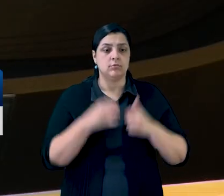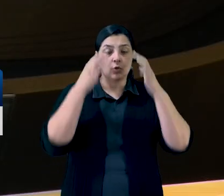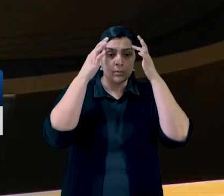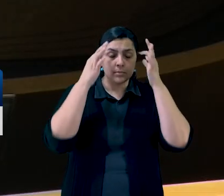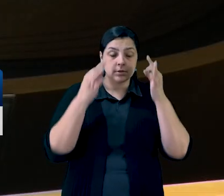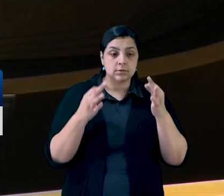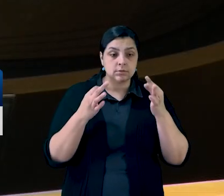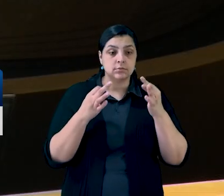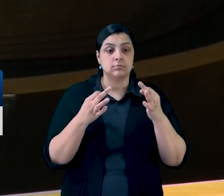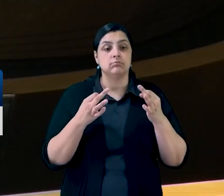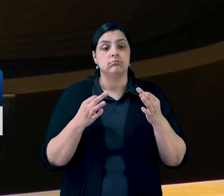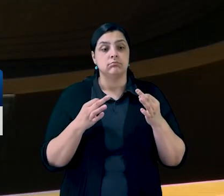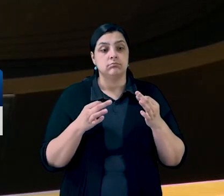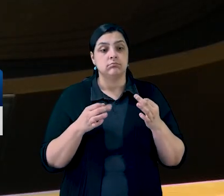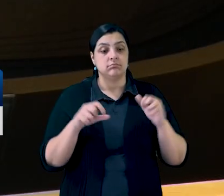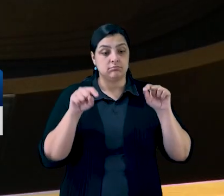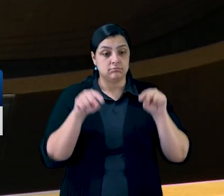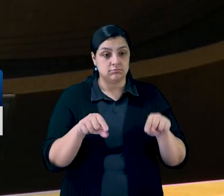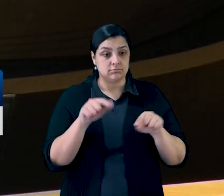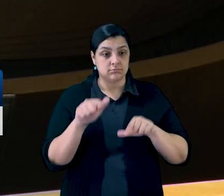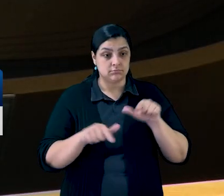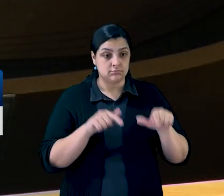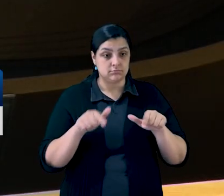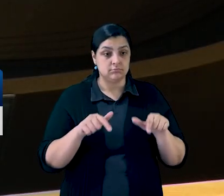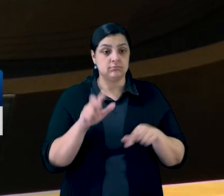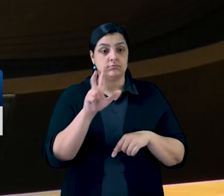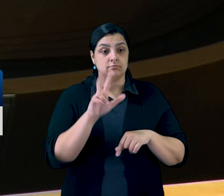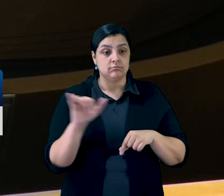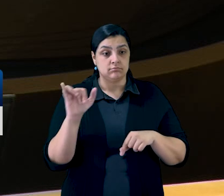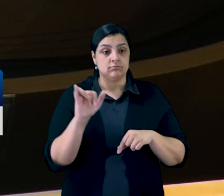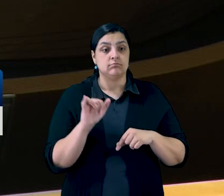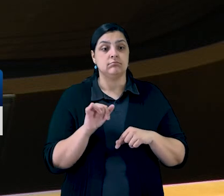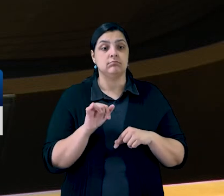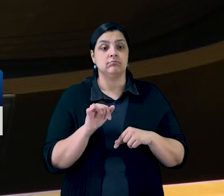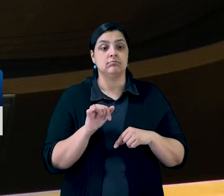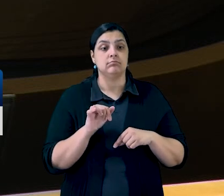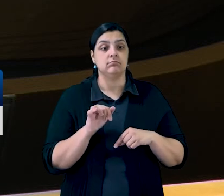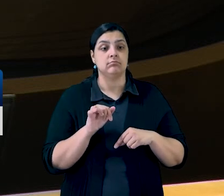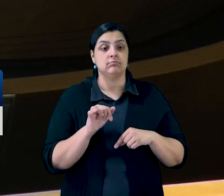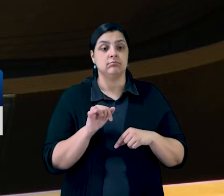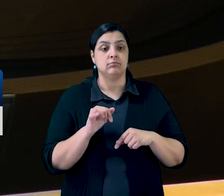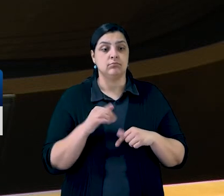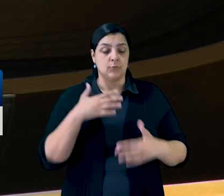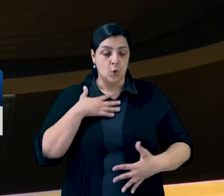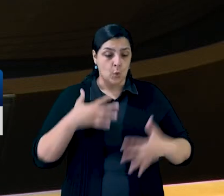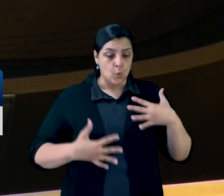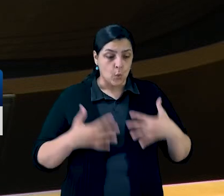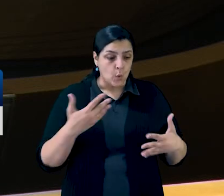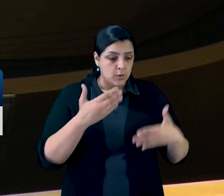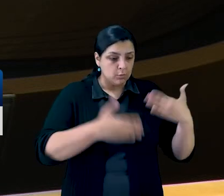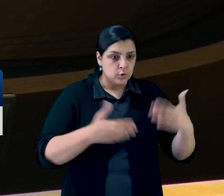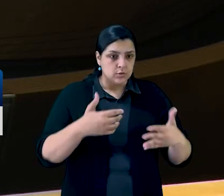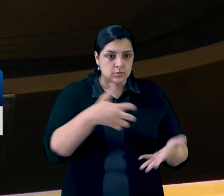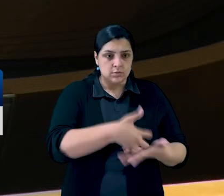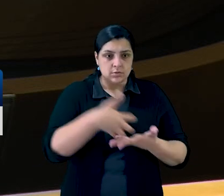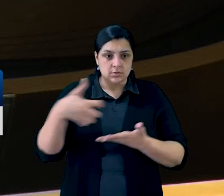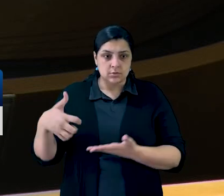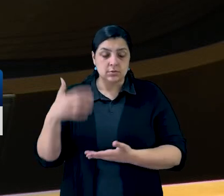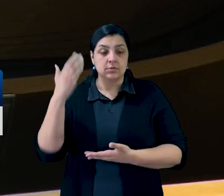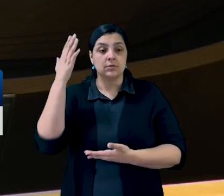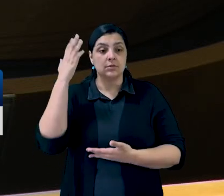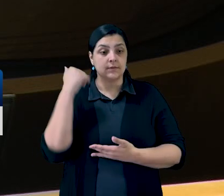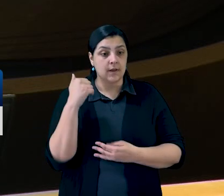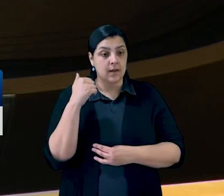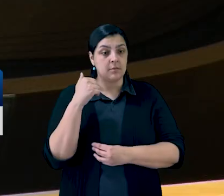essa compreensão de que nessa atividade iria se deparar com pedaços de corpos na